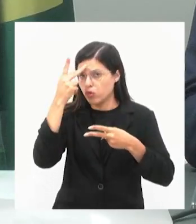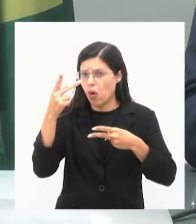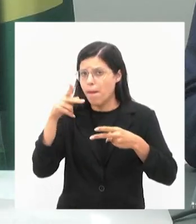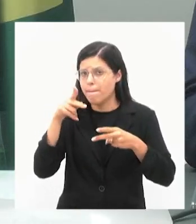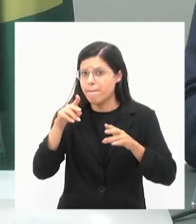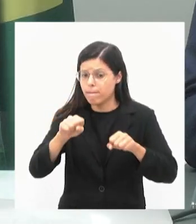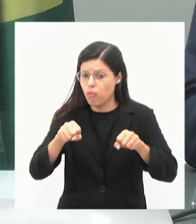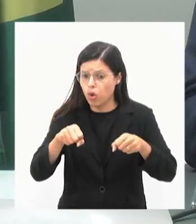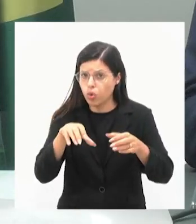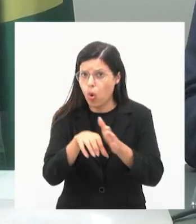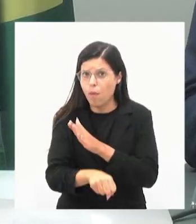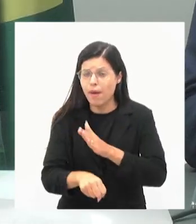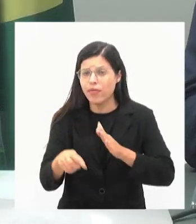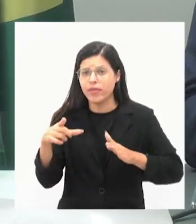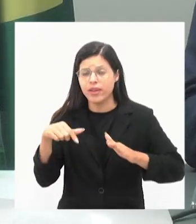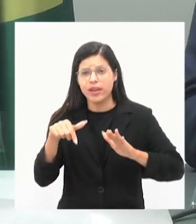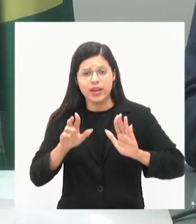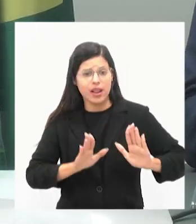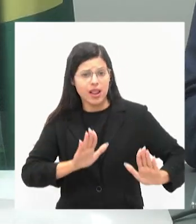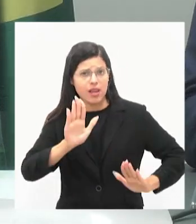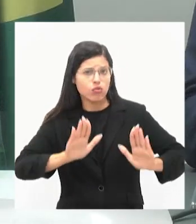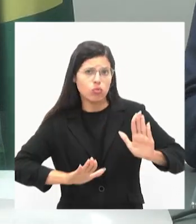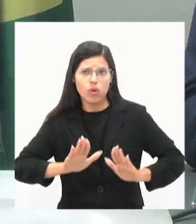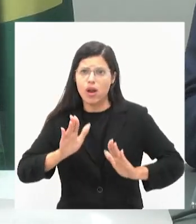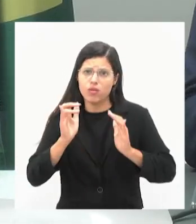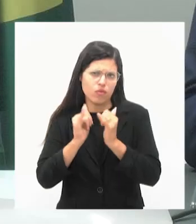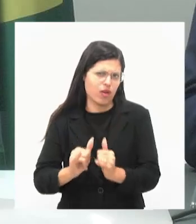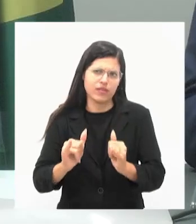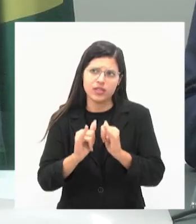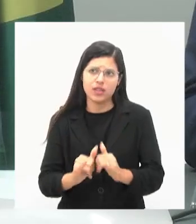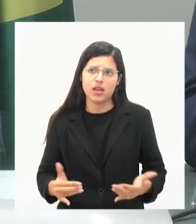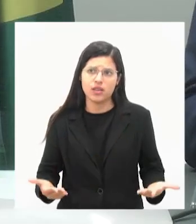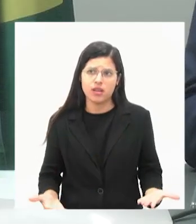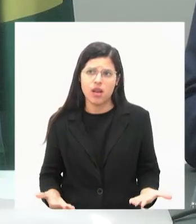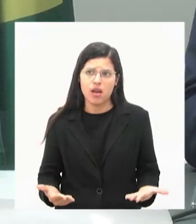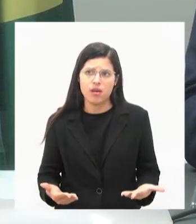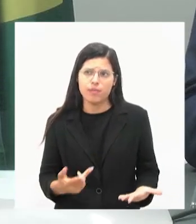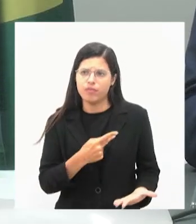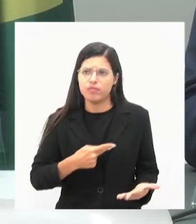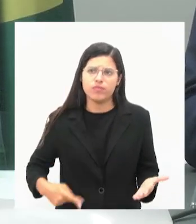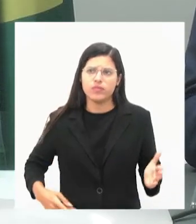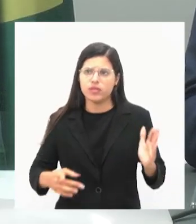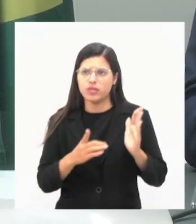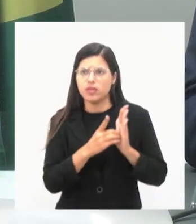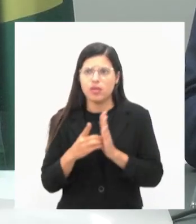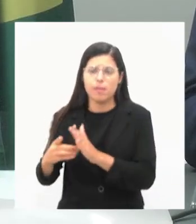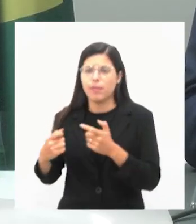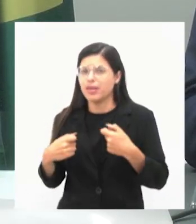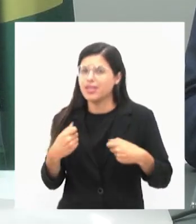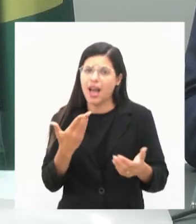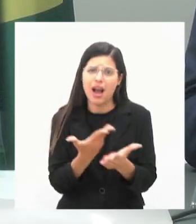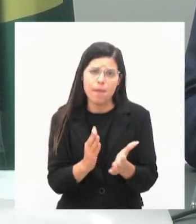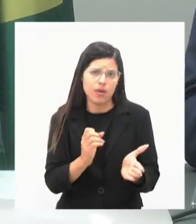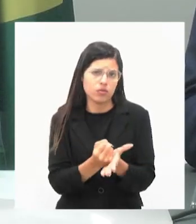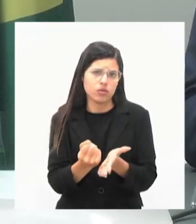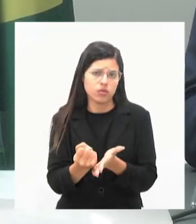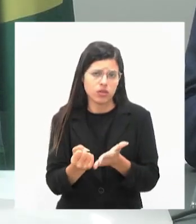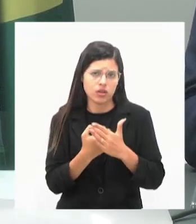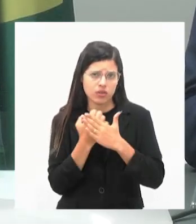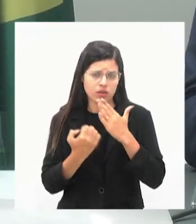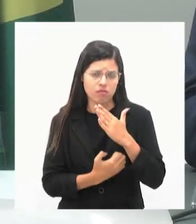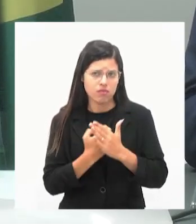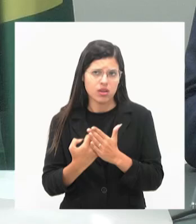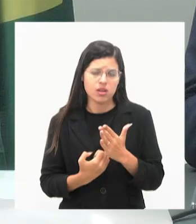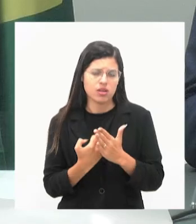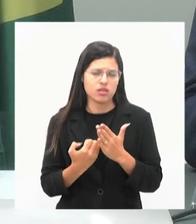foram leiloadas sem ser comunicadas. Ou seja, presidente do Detran, você tem que romper hoje o contrato com o Rio Parque. Não tem mais o que